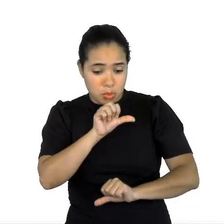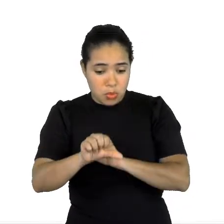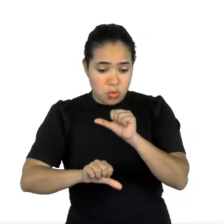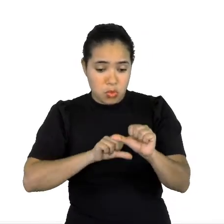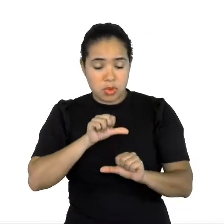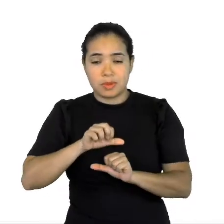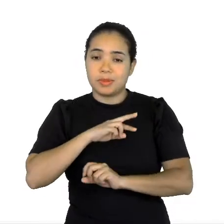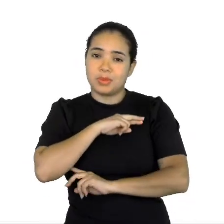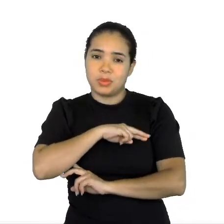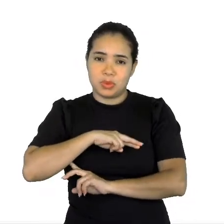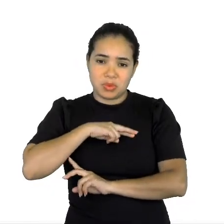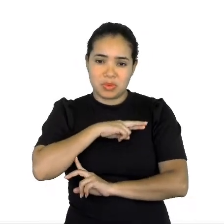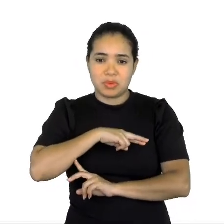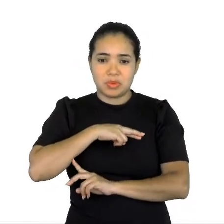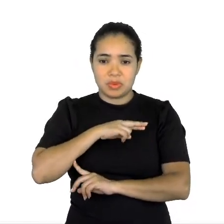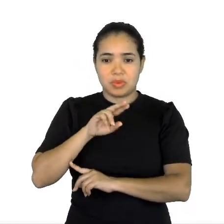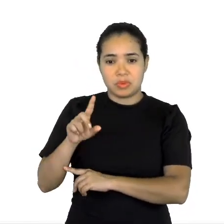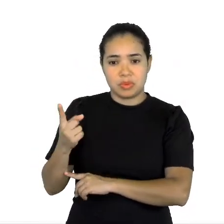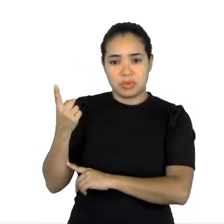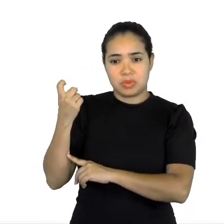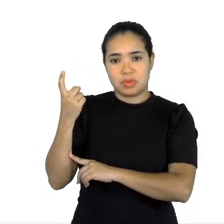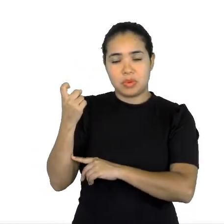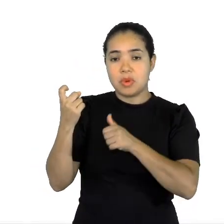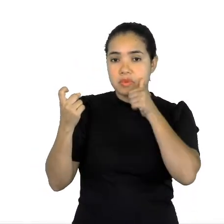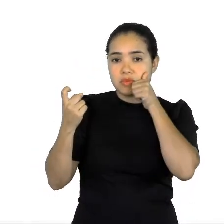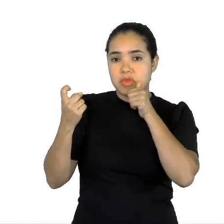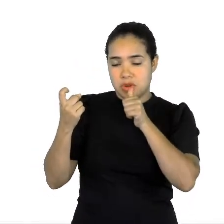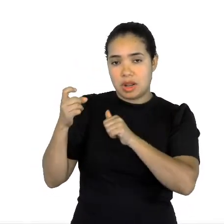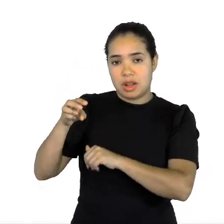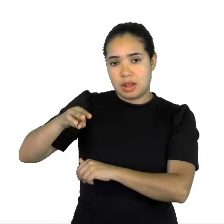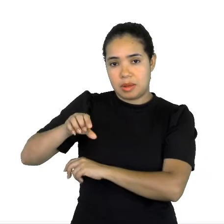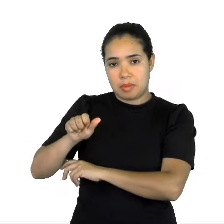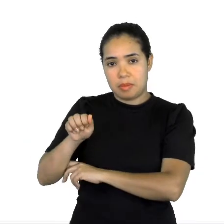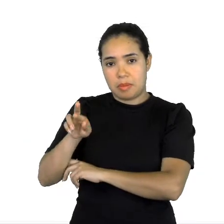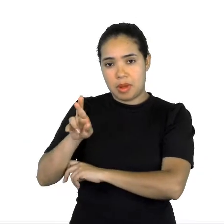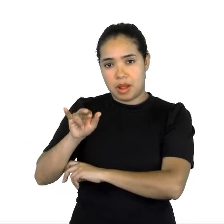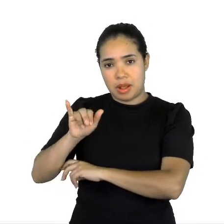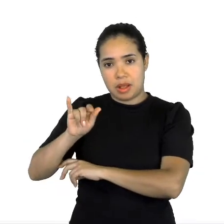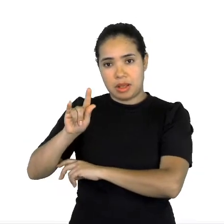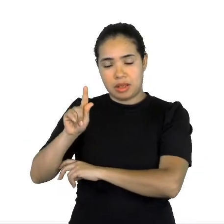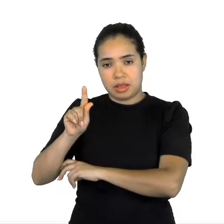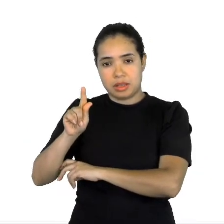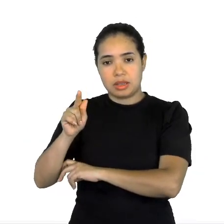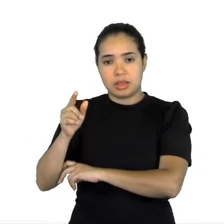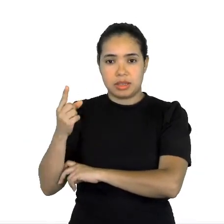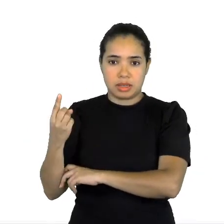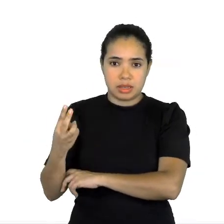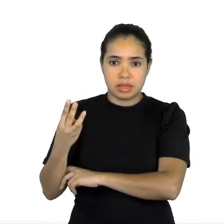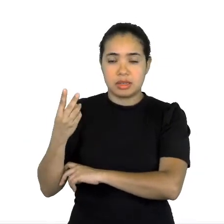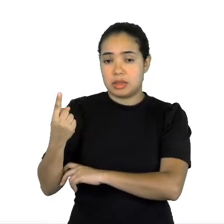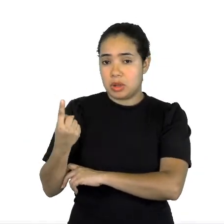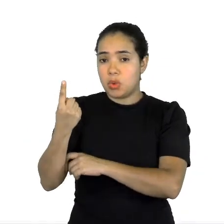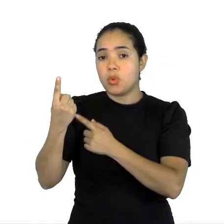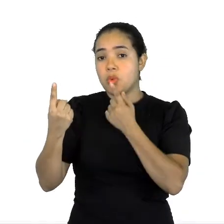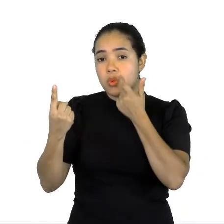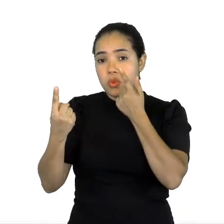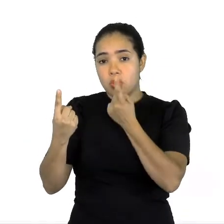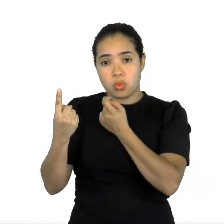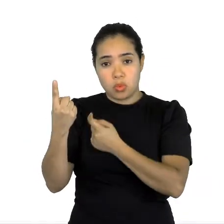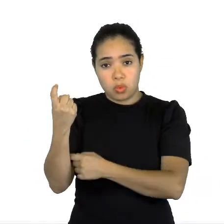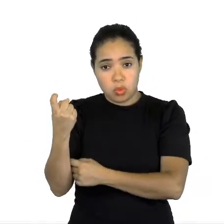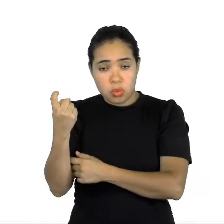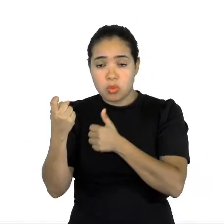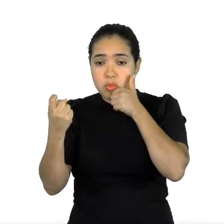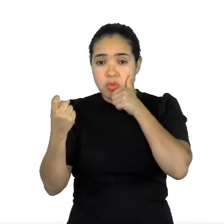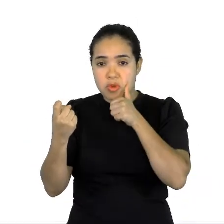protagonista e única mulher do grupo, Magri, no caso, viva um conflito interno de emoções em